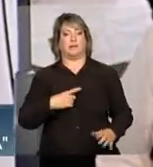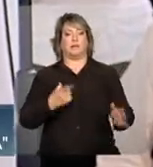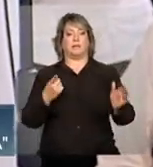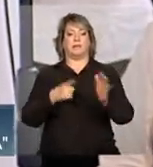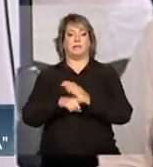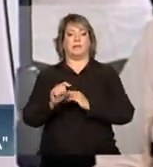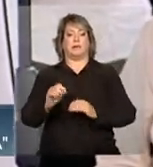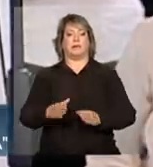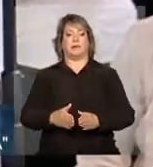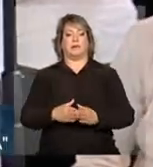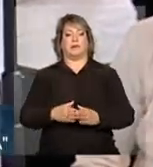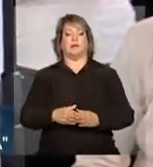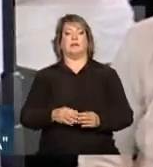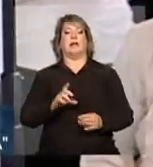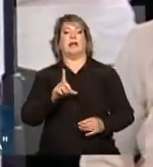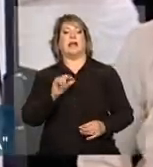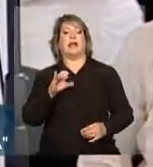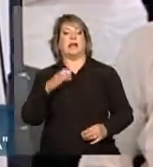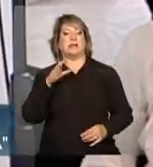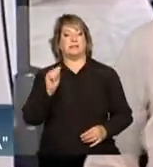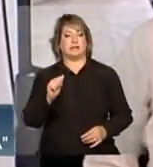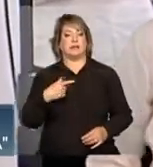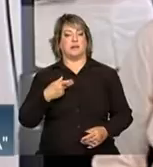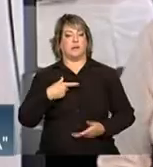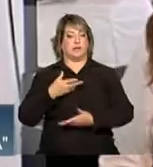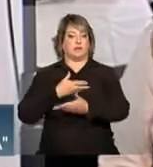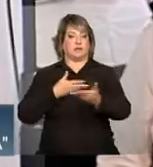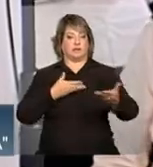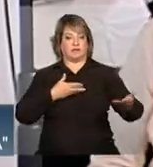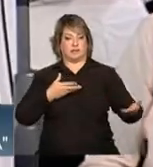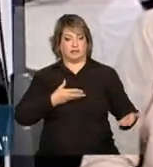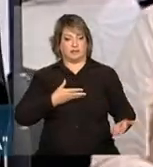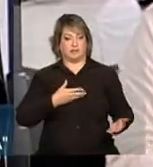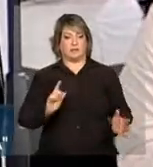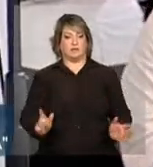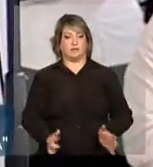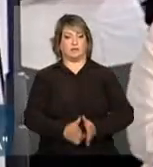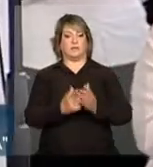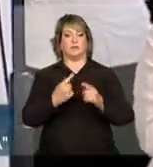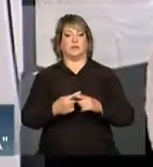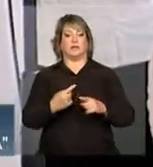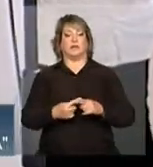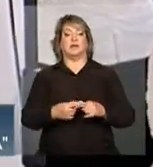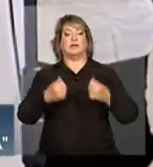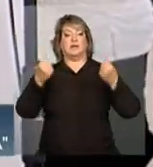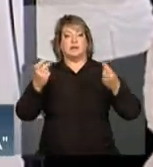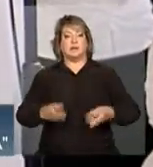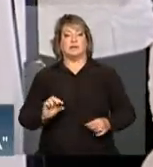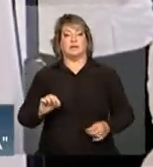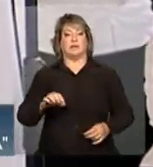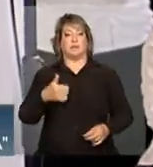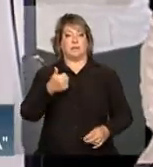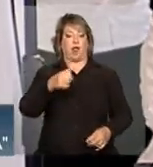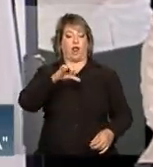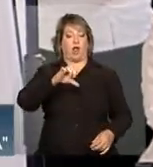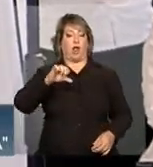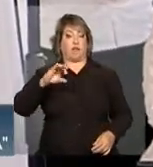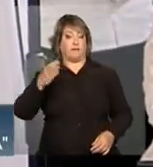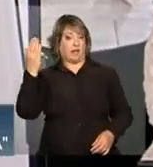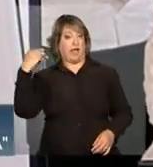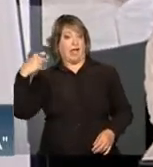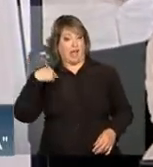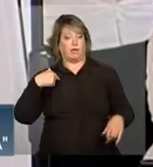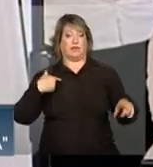quero pedir até licença aos meus amigos e amigas jornalistas para dar um depoimento. Em 90, quando fui candidata